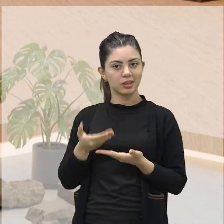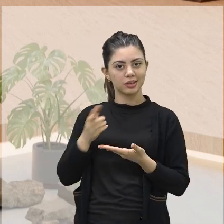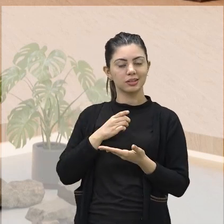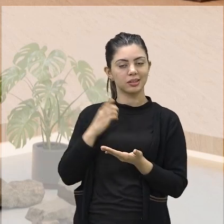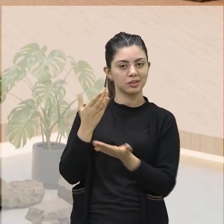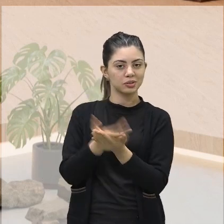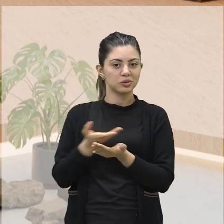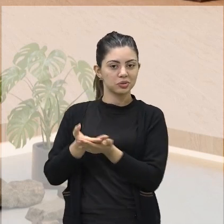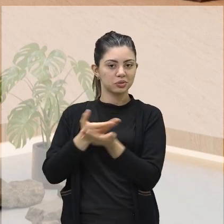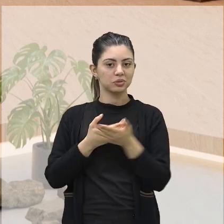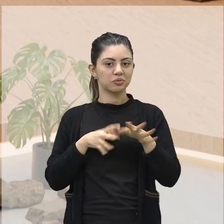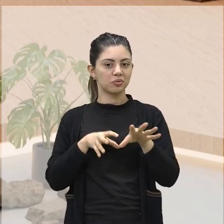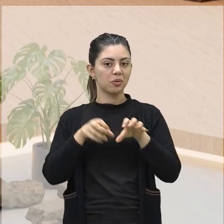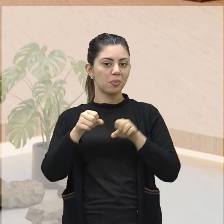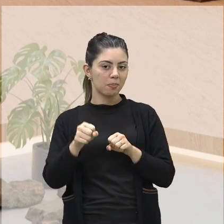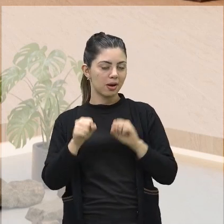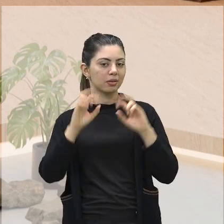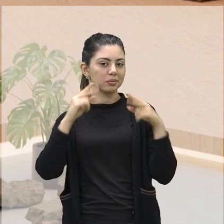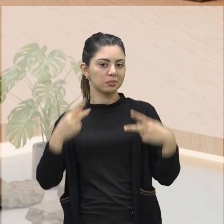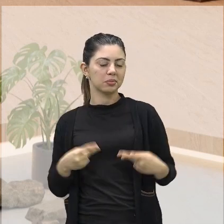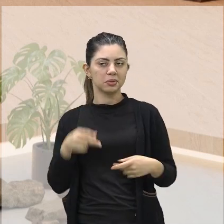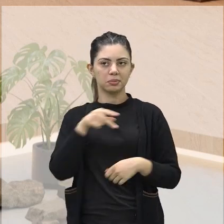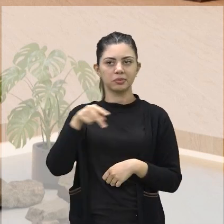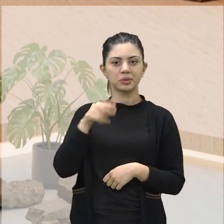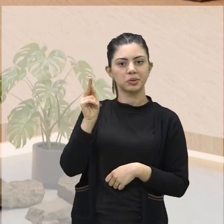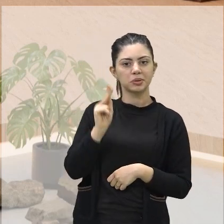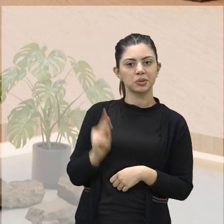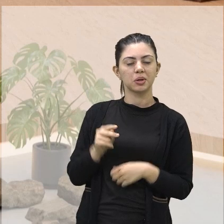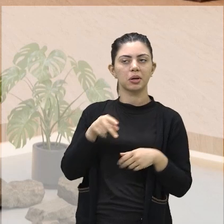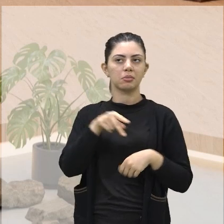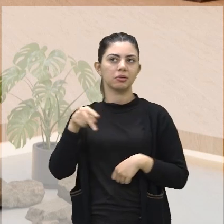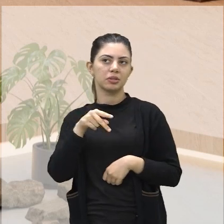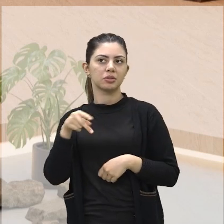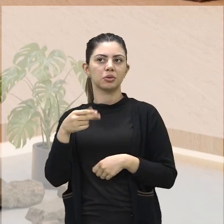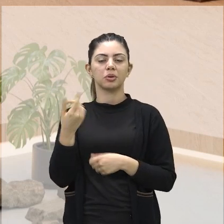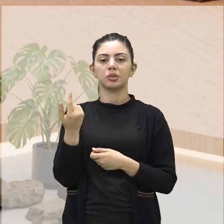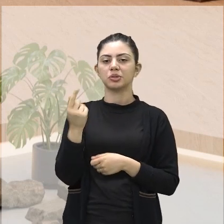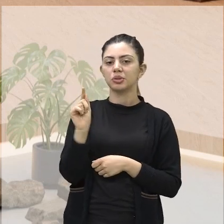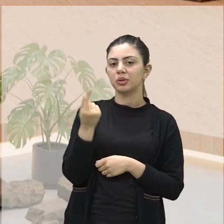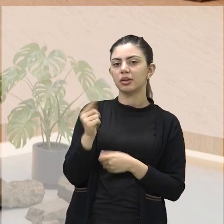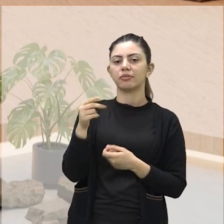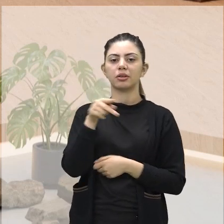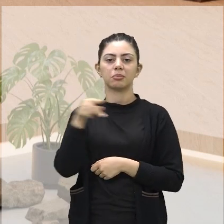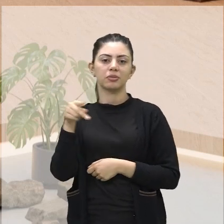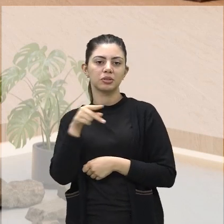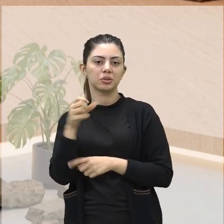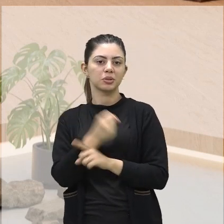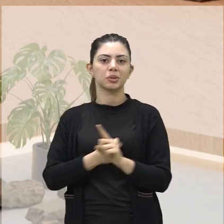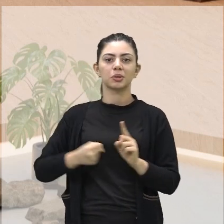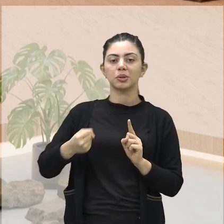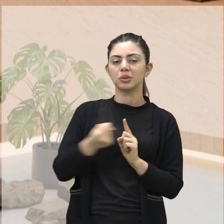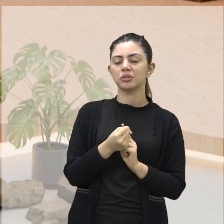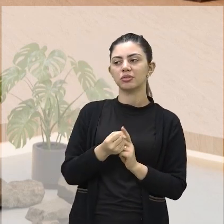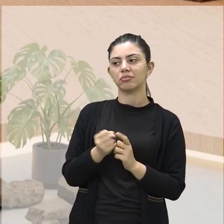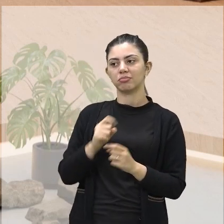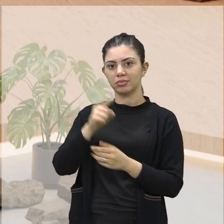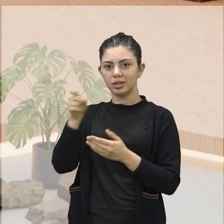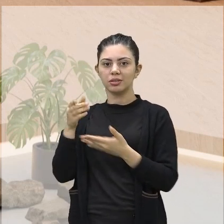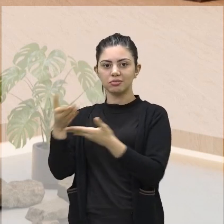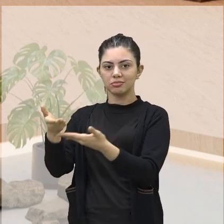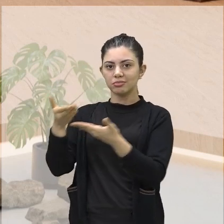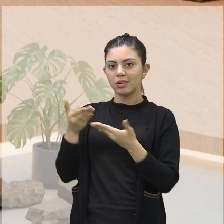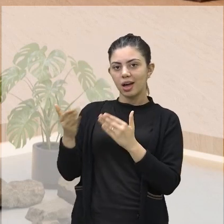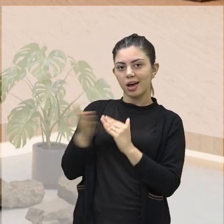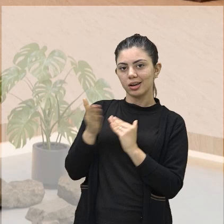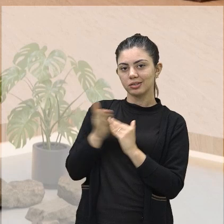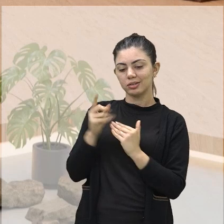forma geral. Professor de História, professor de Geografia, professor de Sociologia, professor de Filosofia, para contribuir com a nossa aula. Como